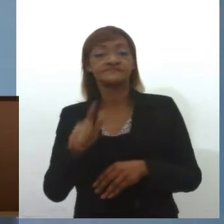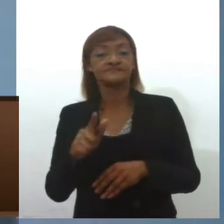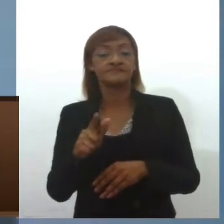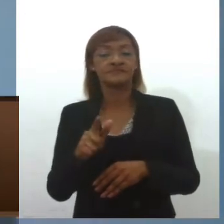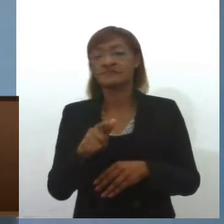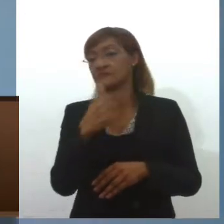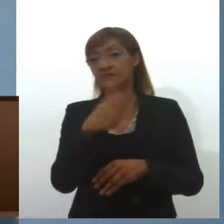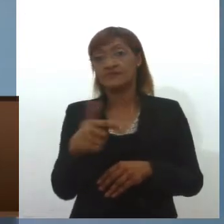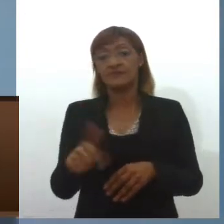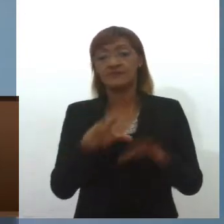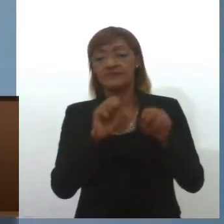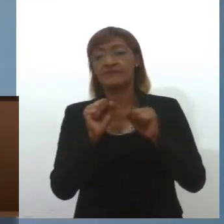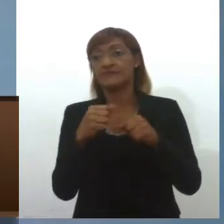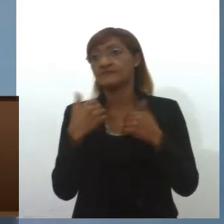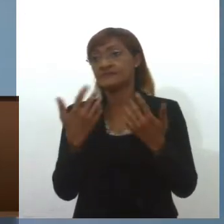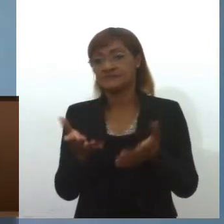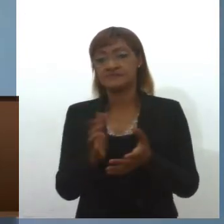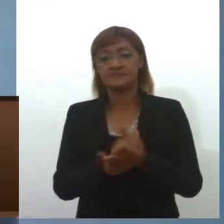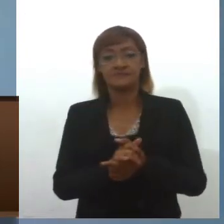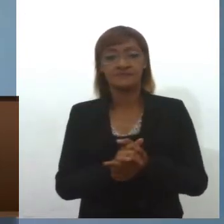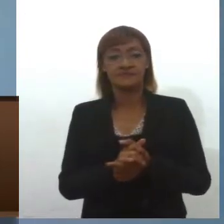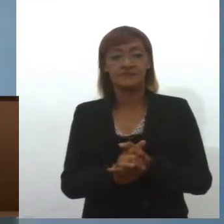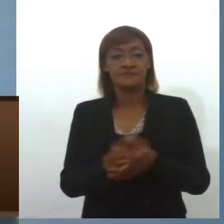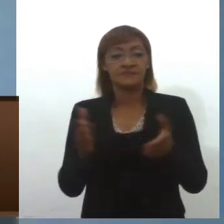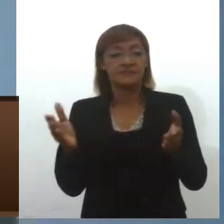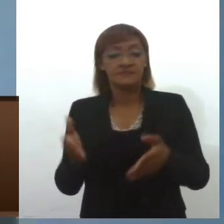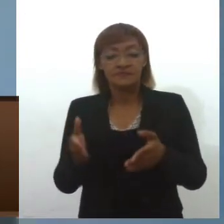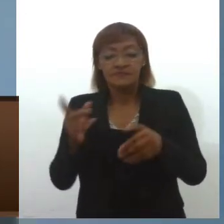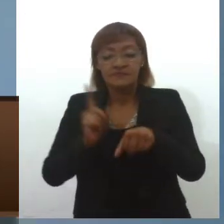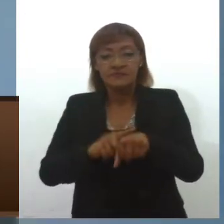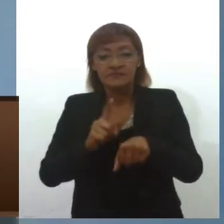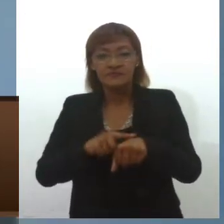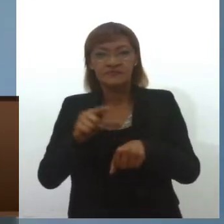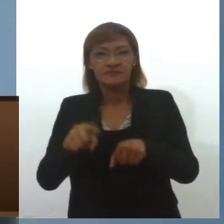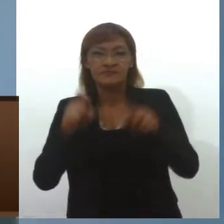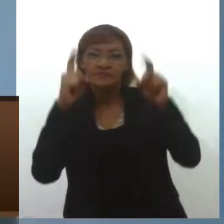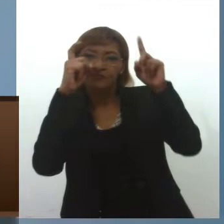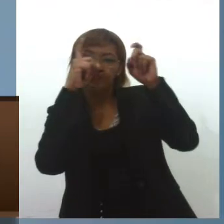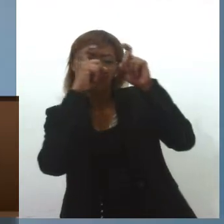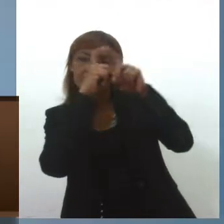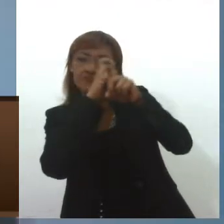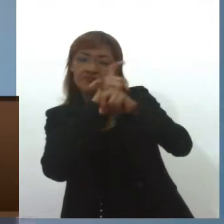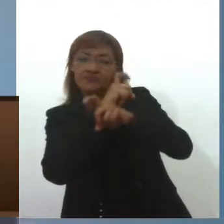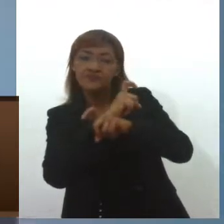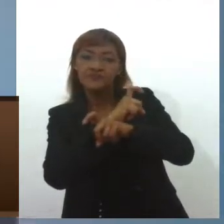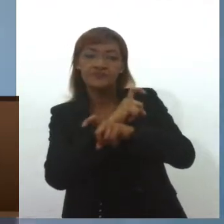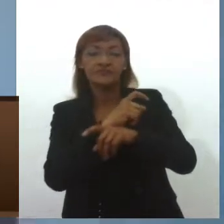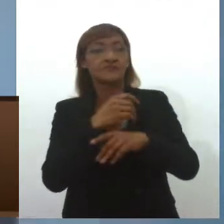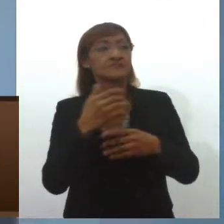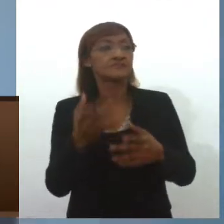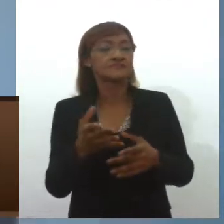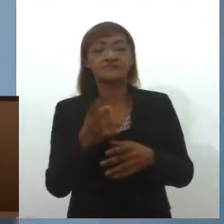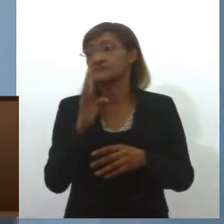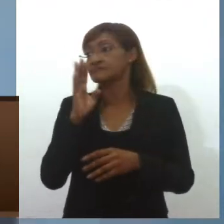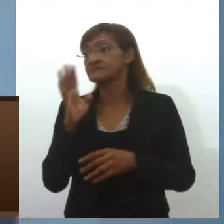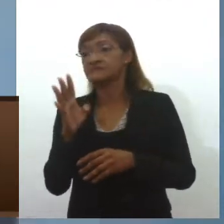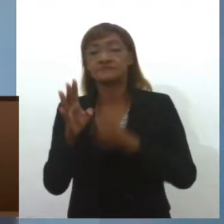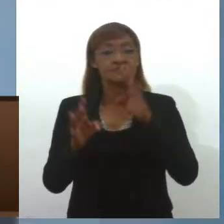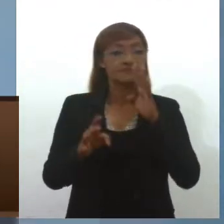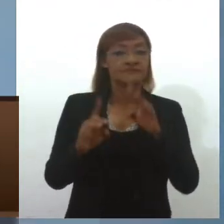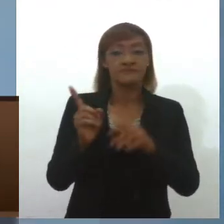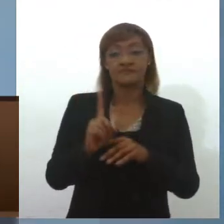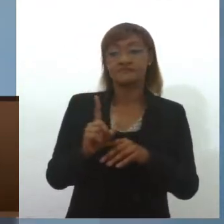tal. Então, esse realmente é uma situação complicada de apontar os culpados, porque, por um lado, o Banco